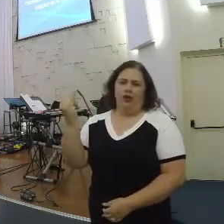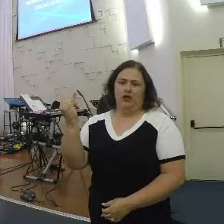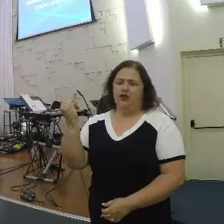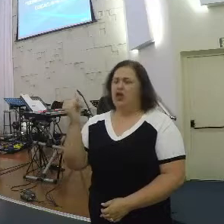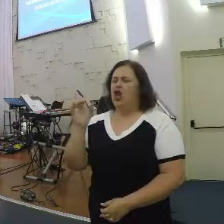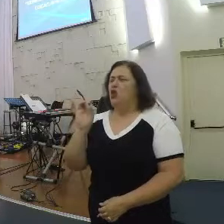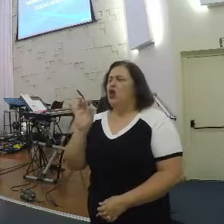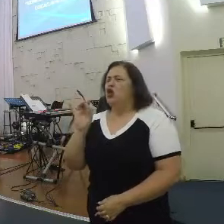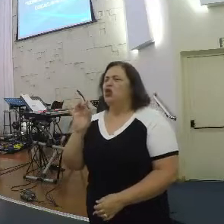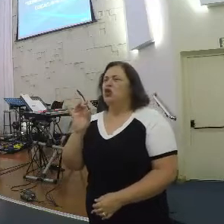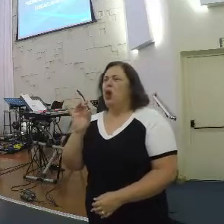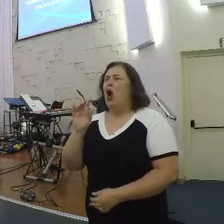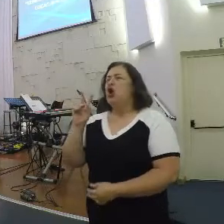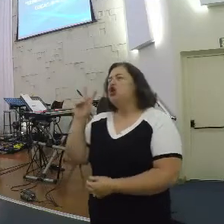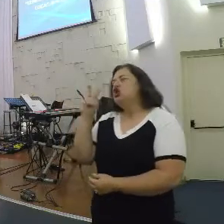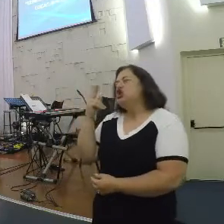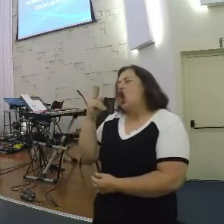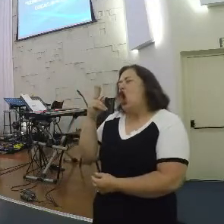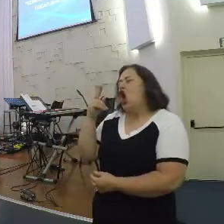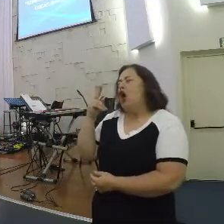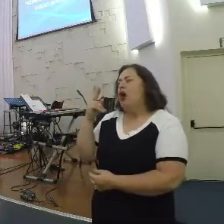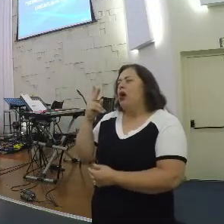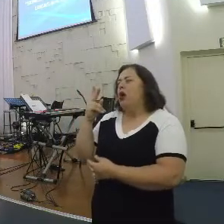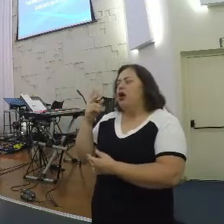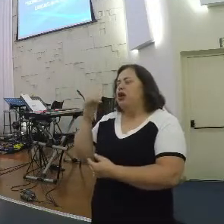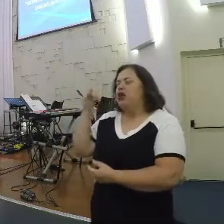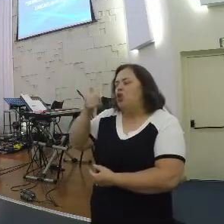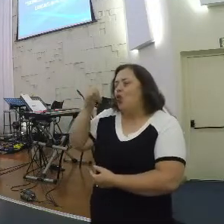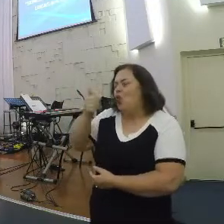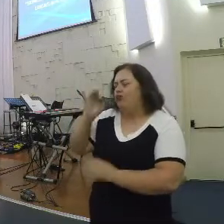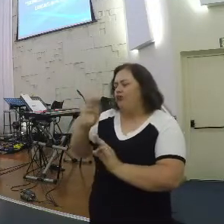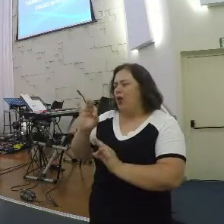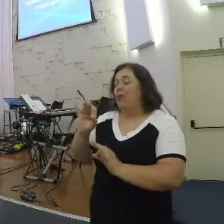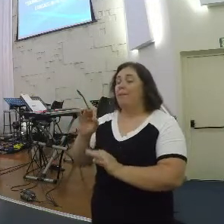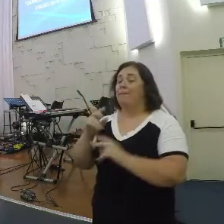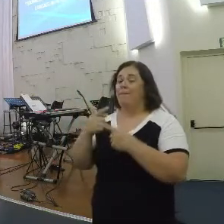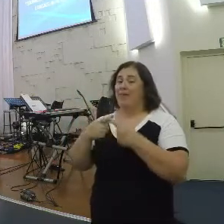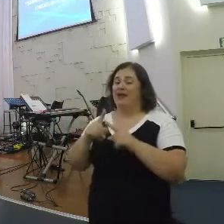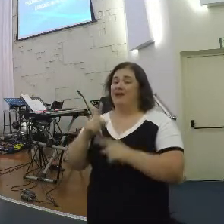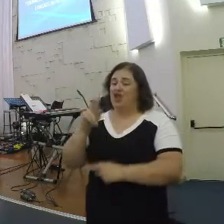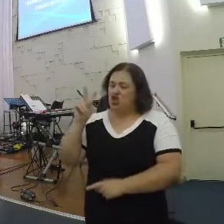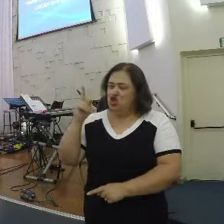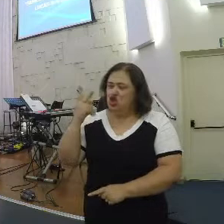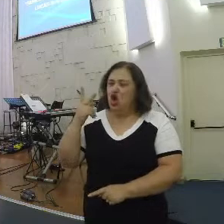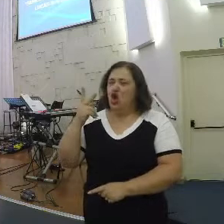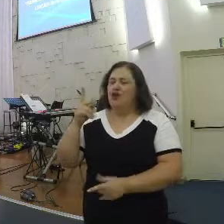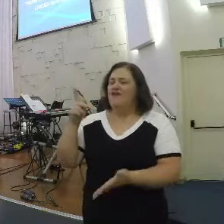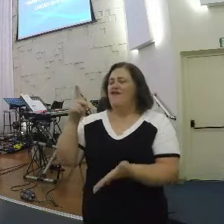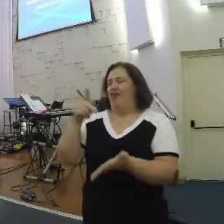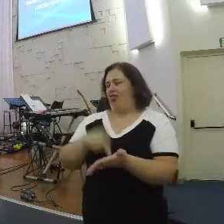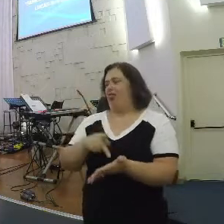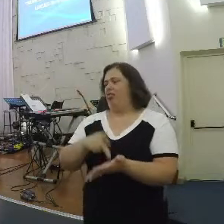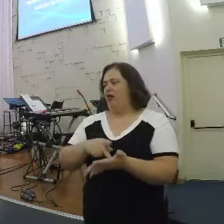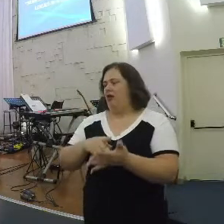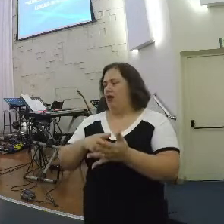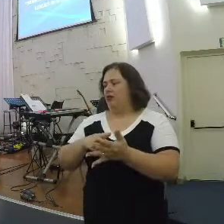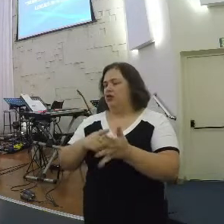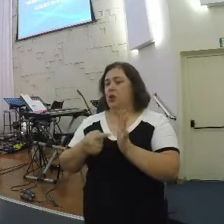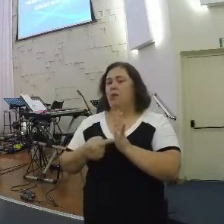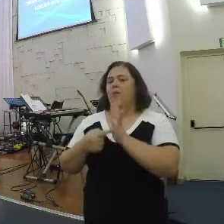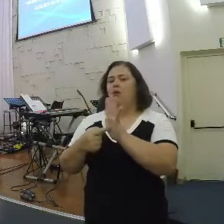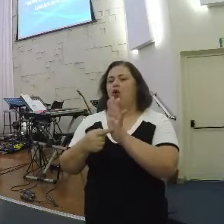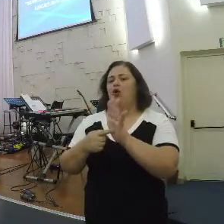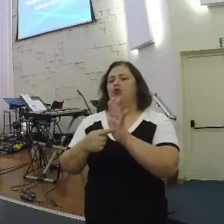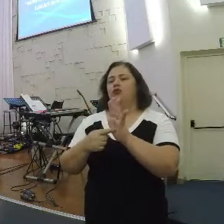contos, são histórias que ilustram grandes verdades espirituais. Fique conosco nesta sequência, certamente você aprenderá